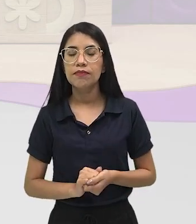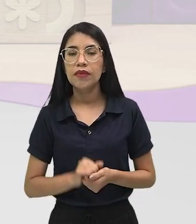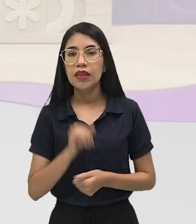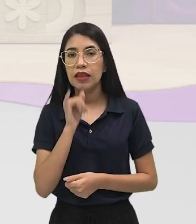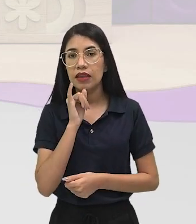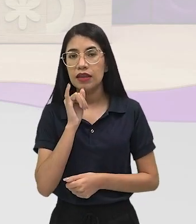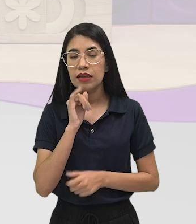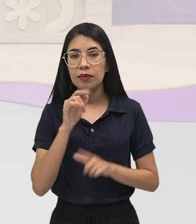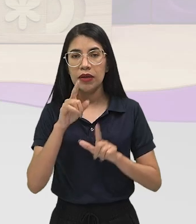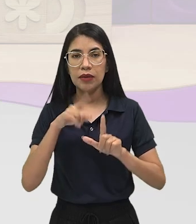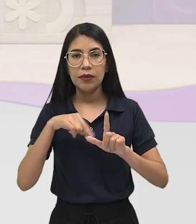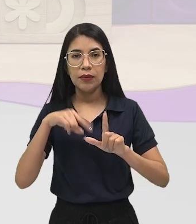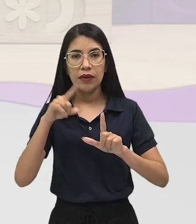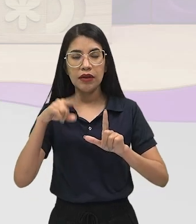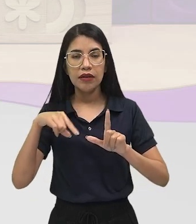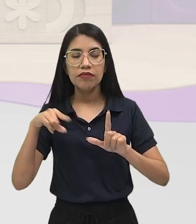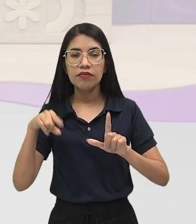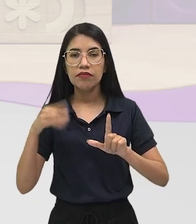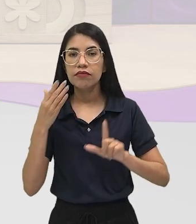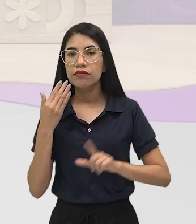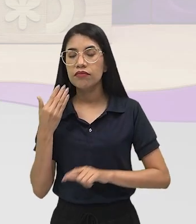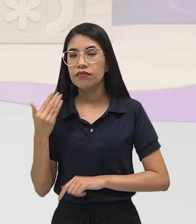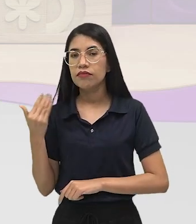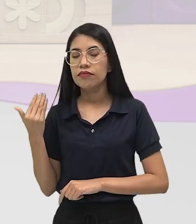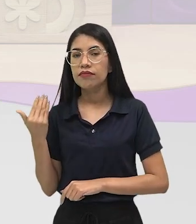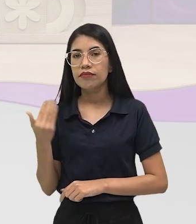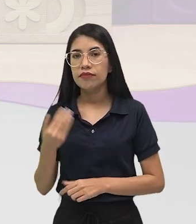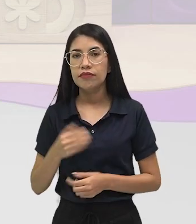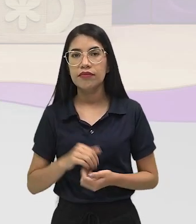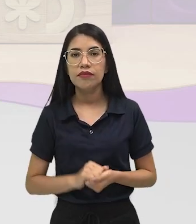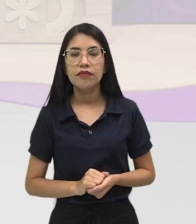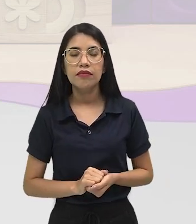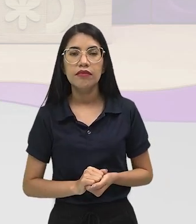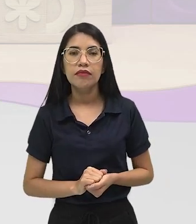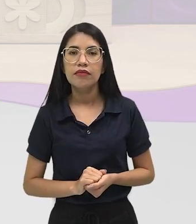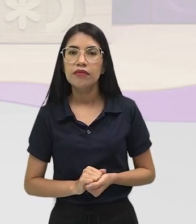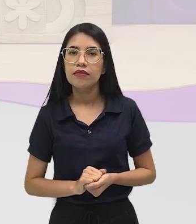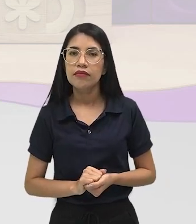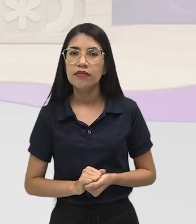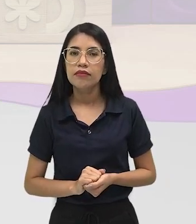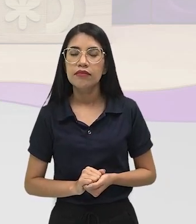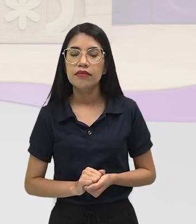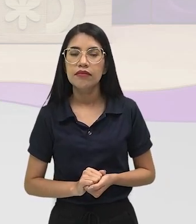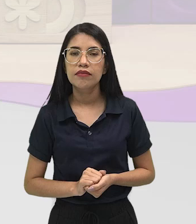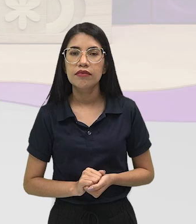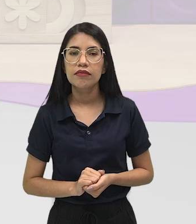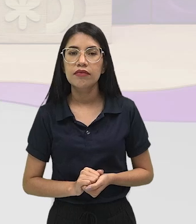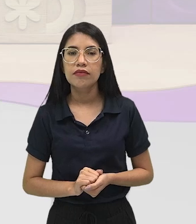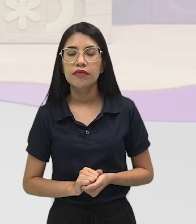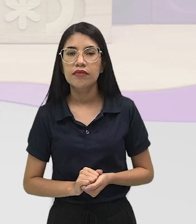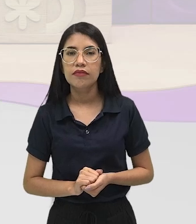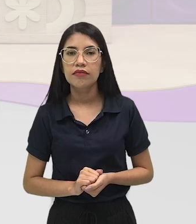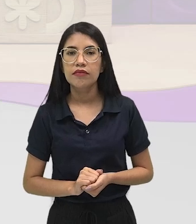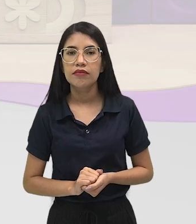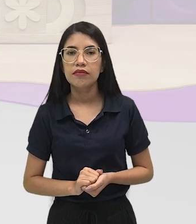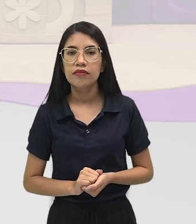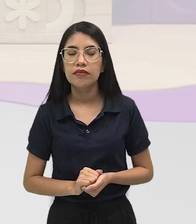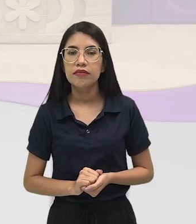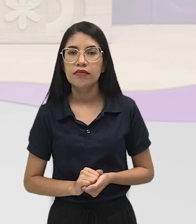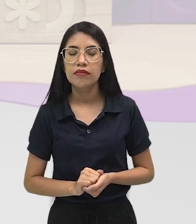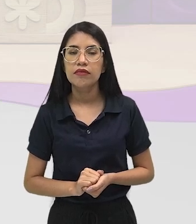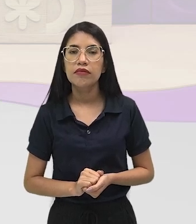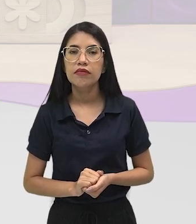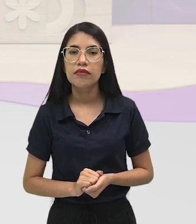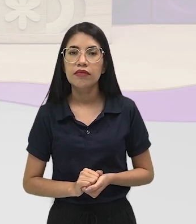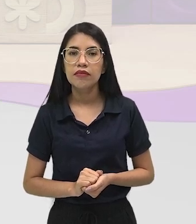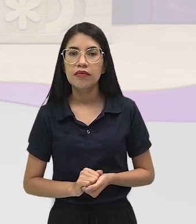o gráfico, né? Olha só, nós temos aí o gráfico, tá? Lembrando aí desse movimento. Vamos